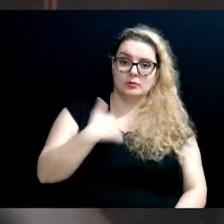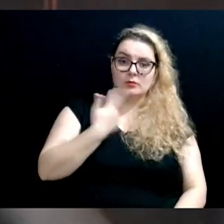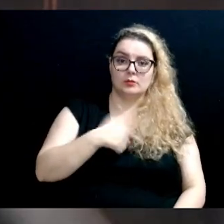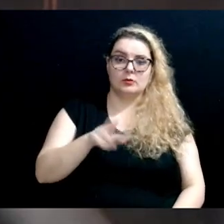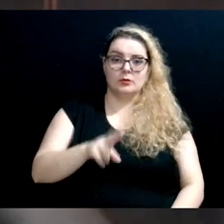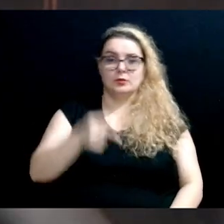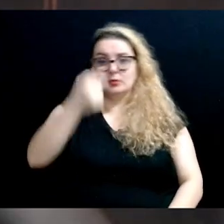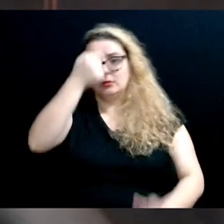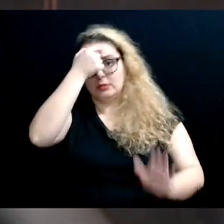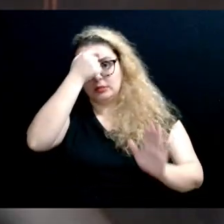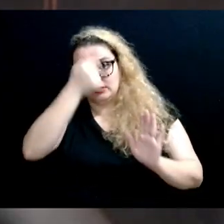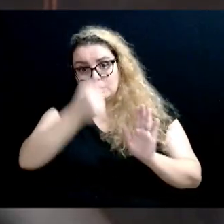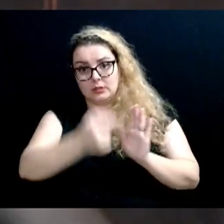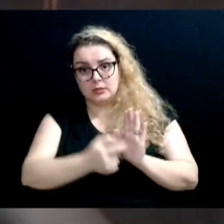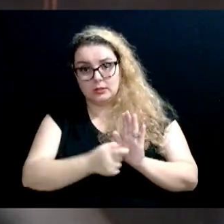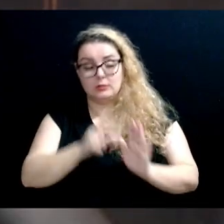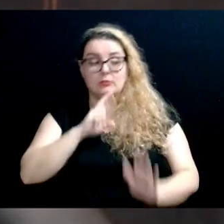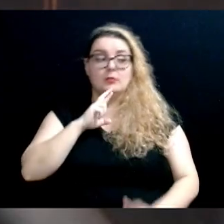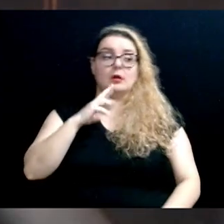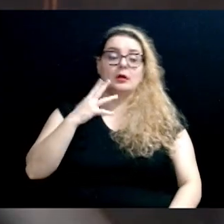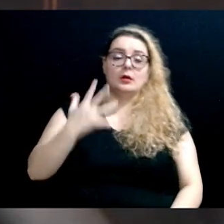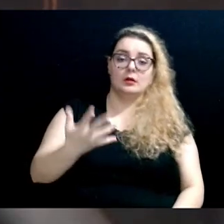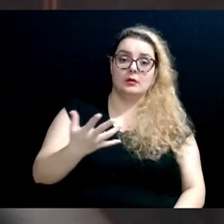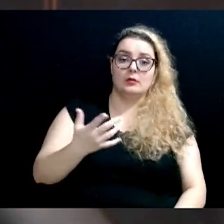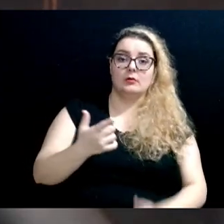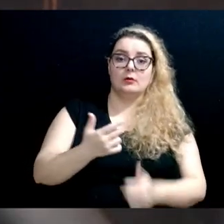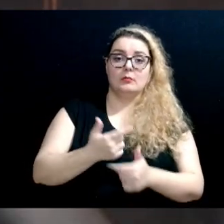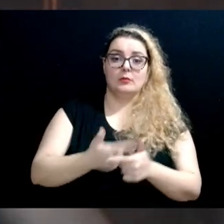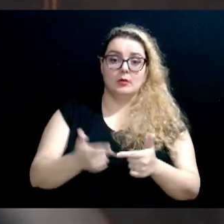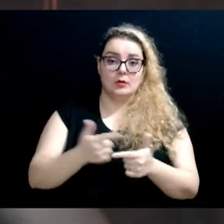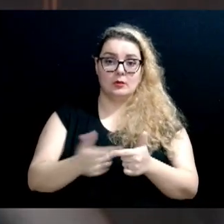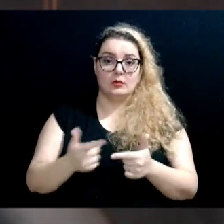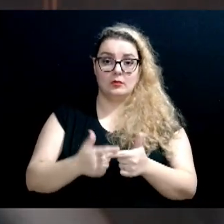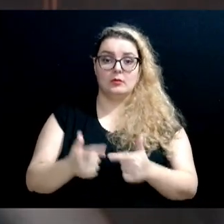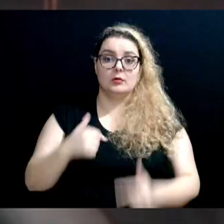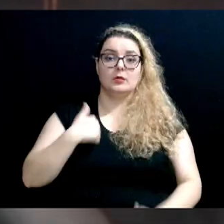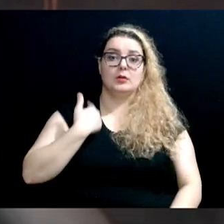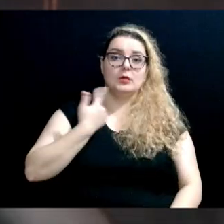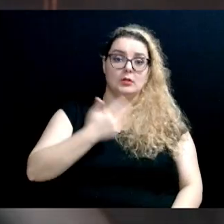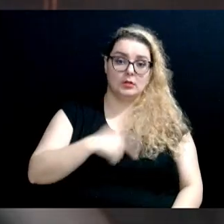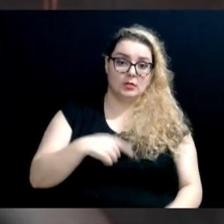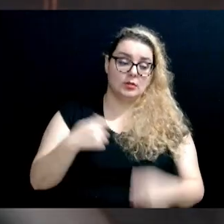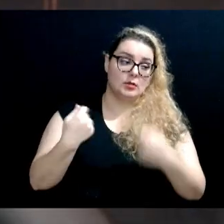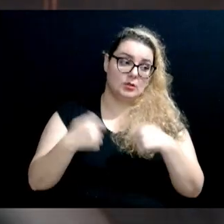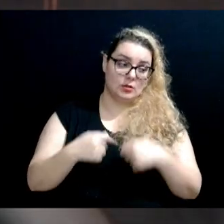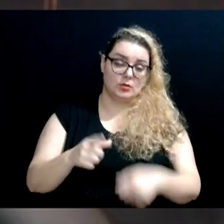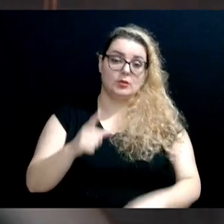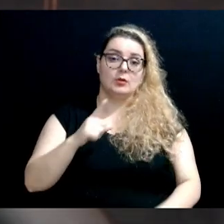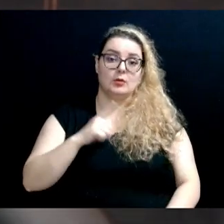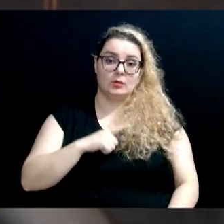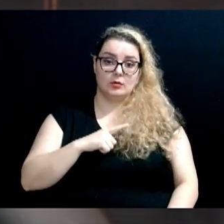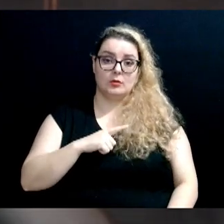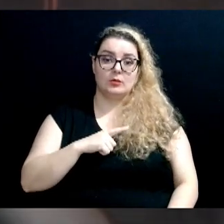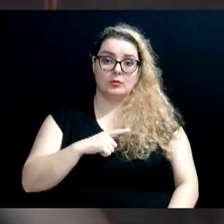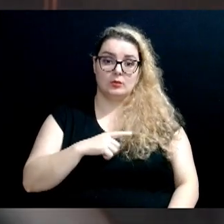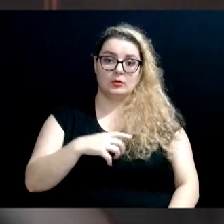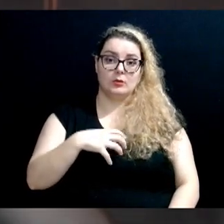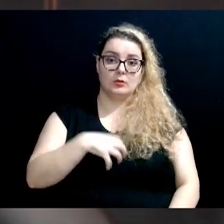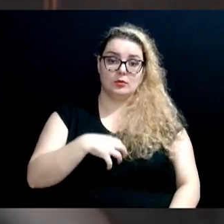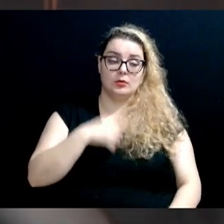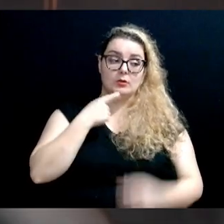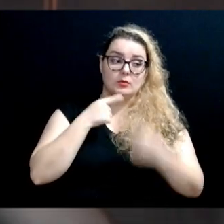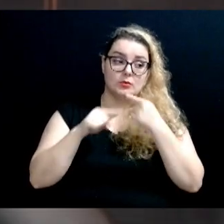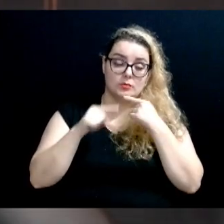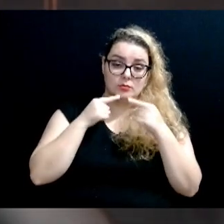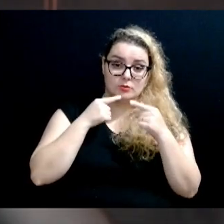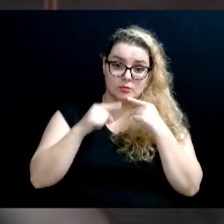para resolver questões das quais a gente precisa ter um senso crítico, porque o que a